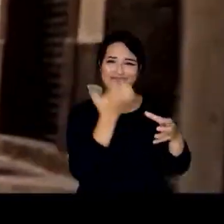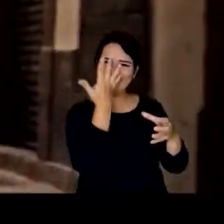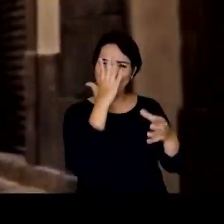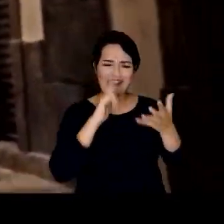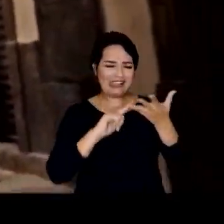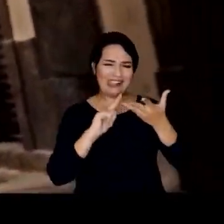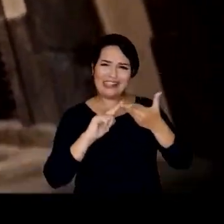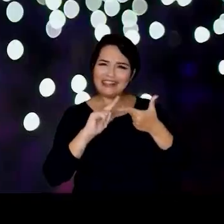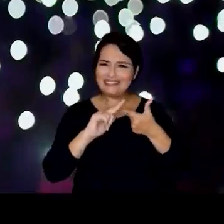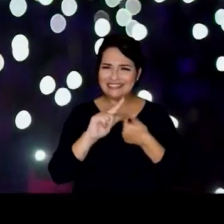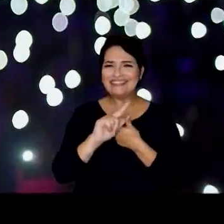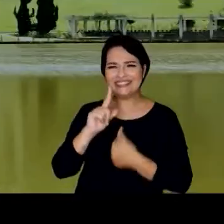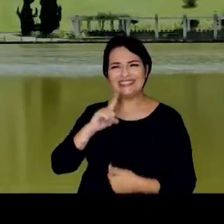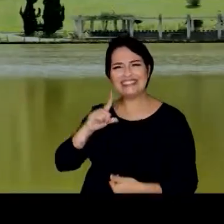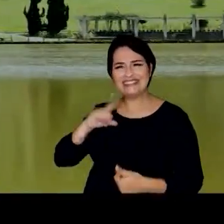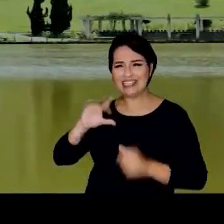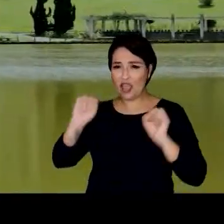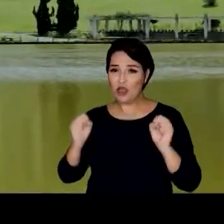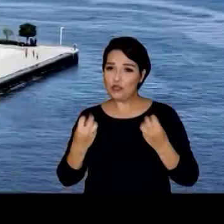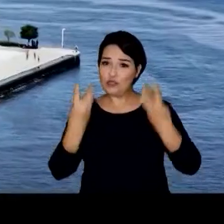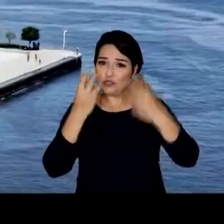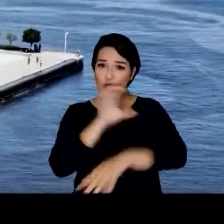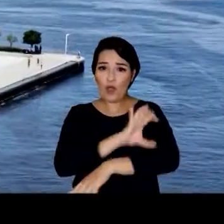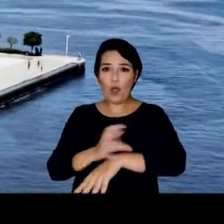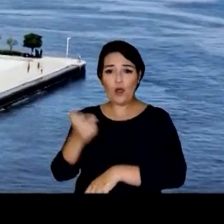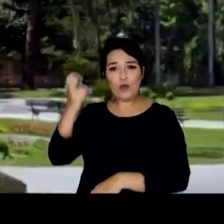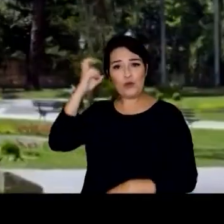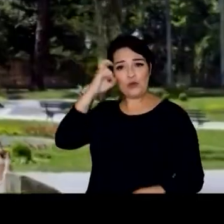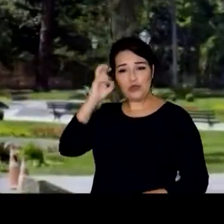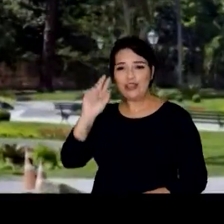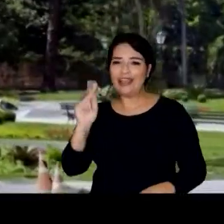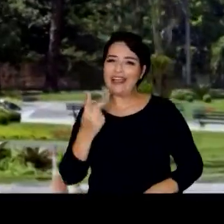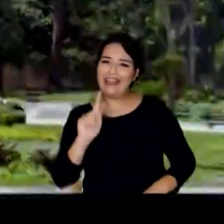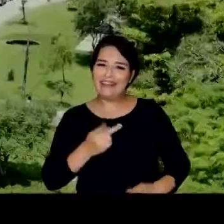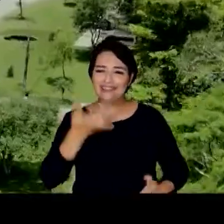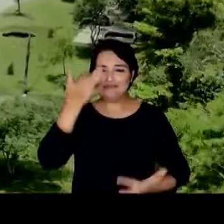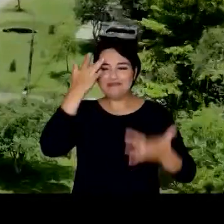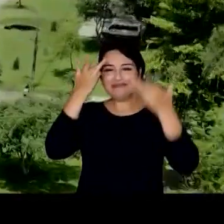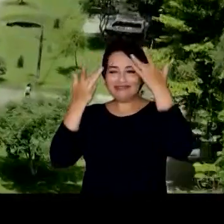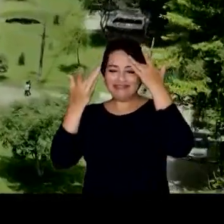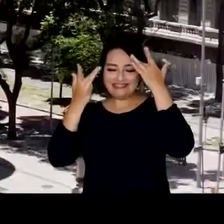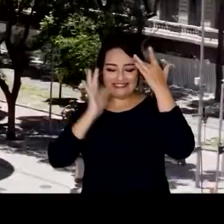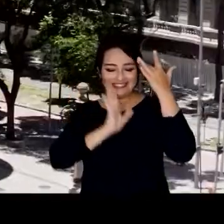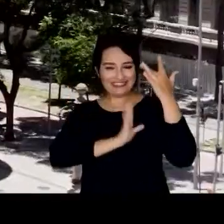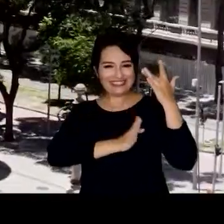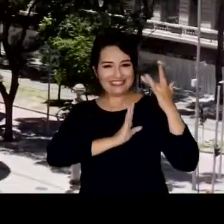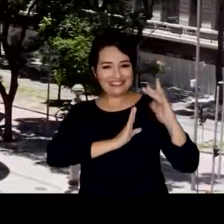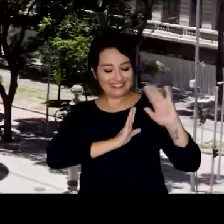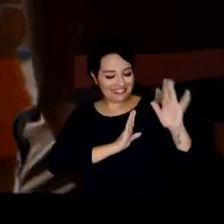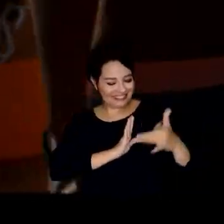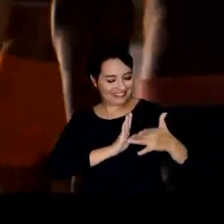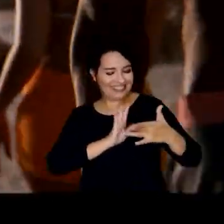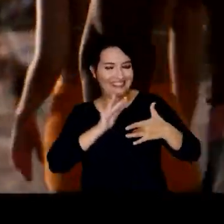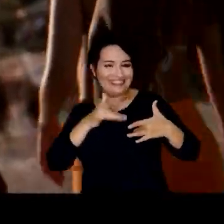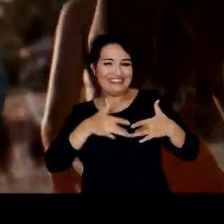bloco. Show, cultura, história. Gravado na memória e no